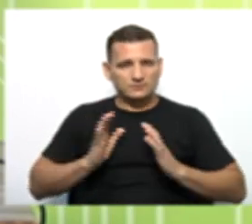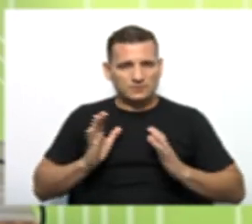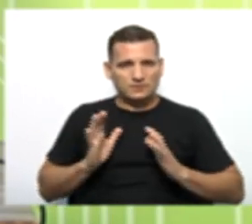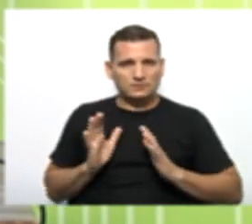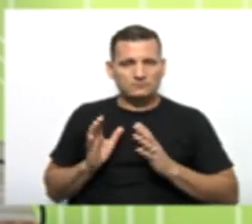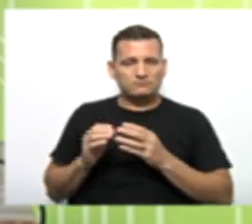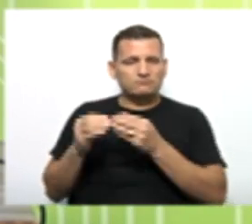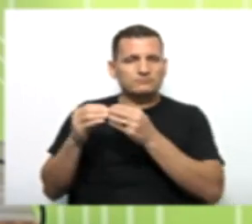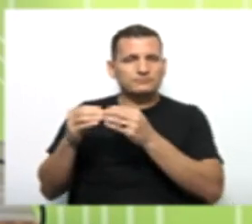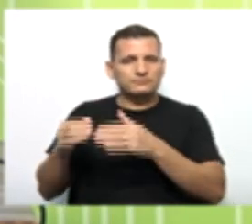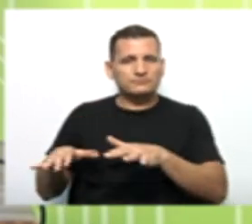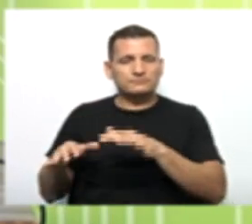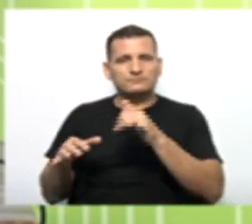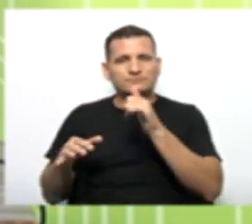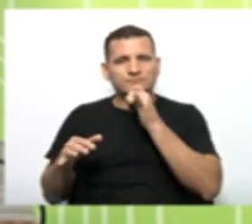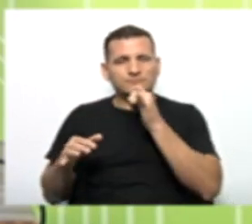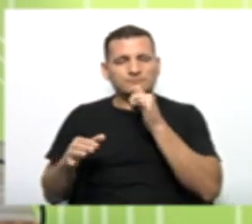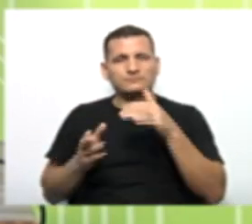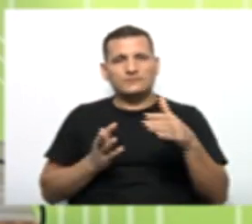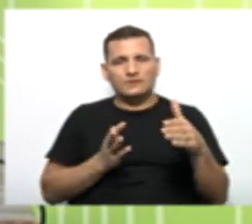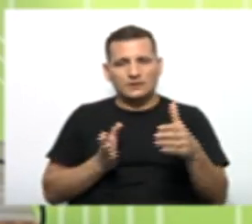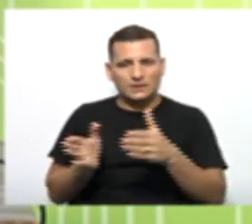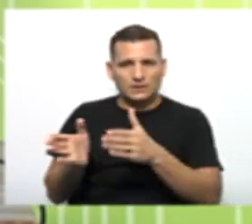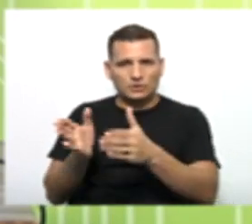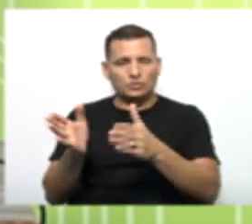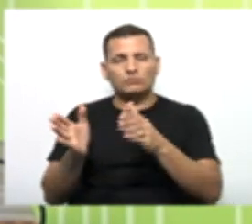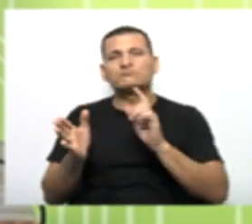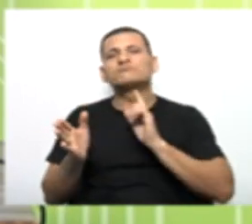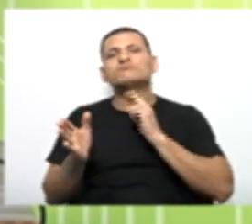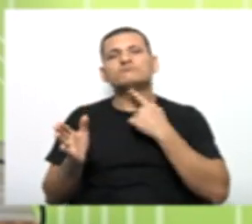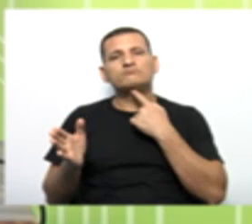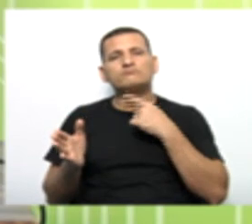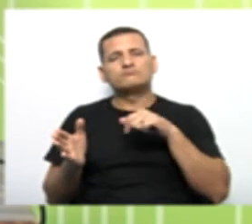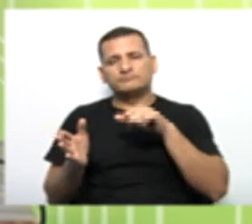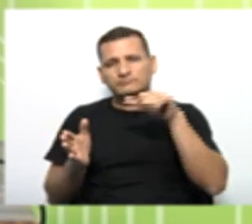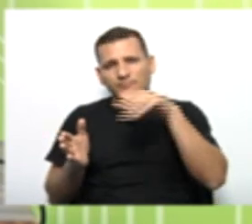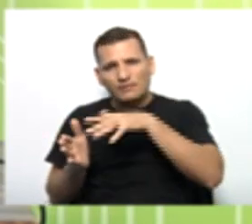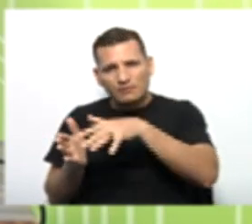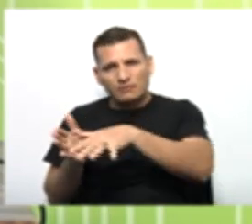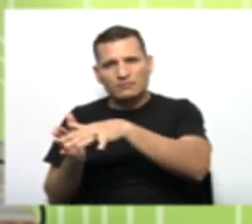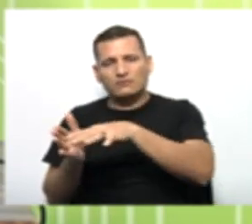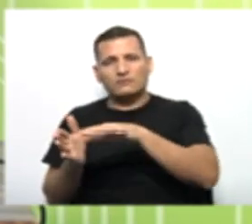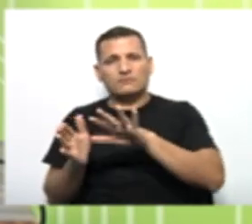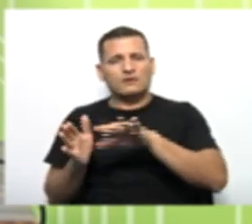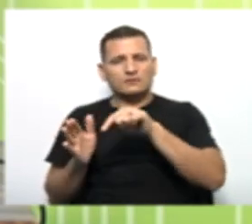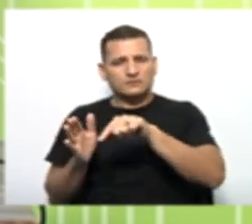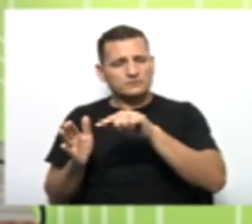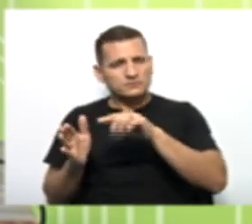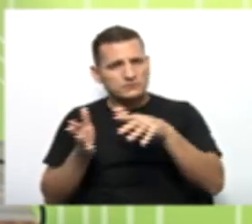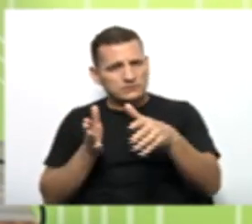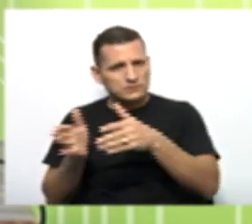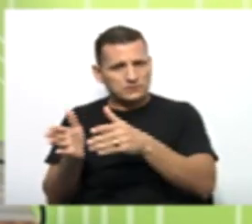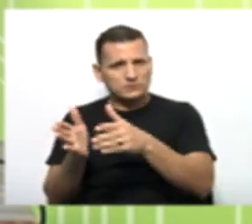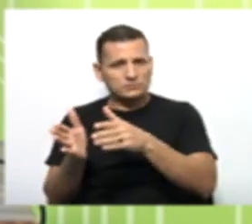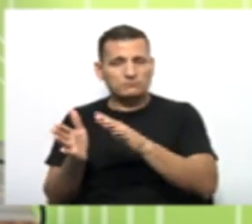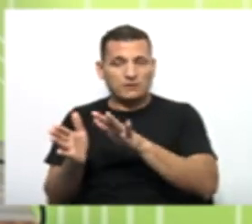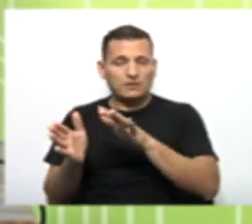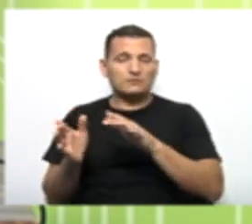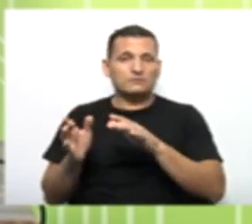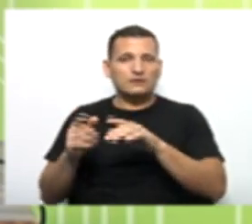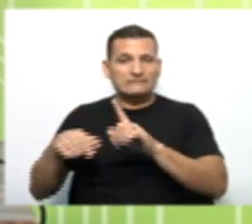exemplo, a poluição de algum rio. Mas ela polui esse rio, mas gera emprego